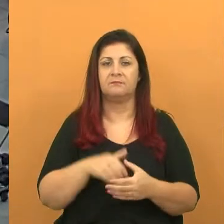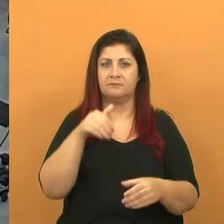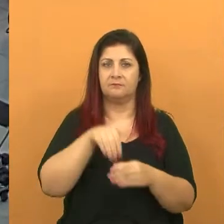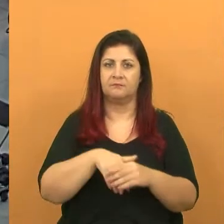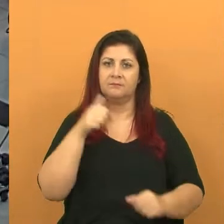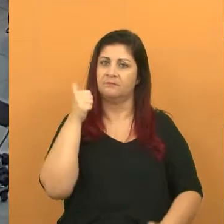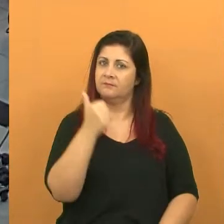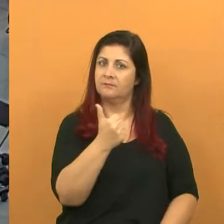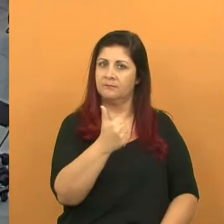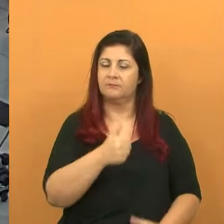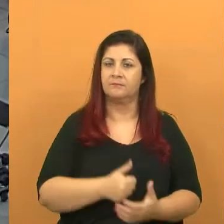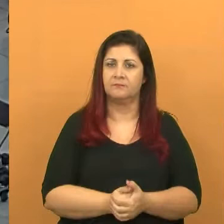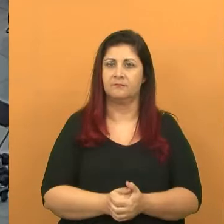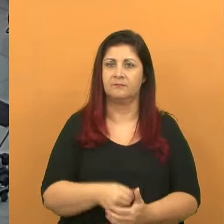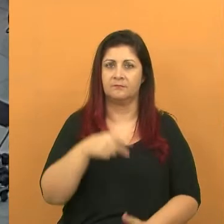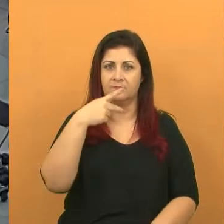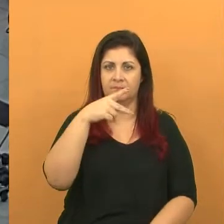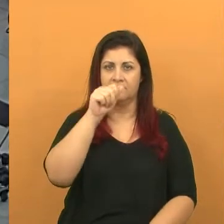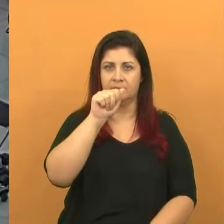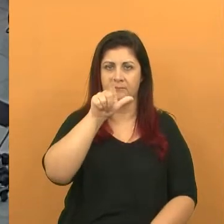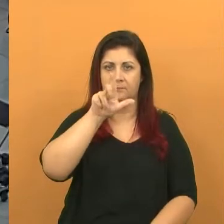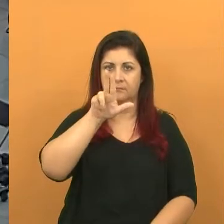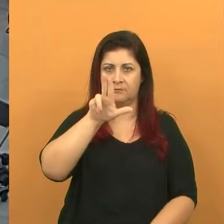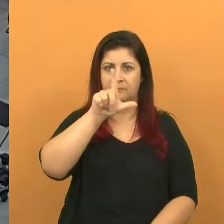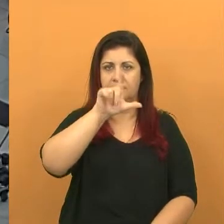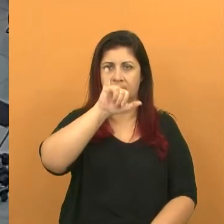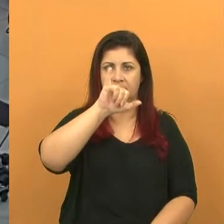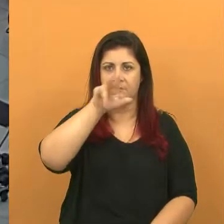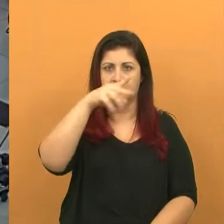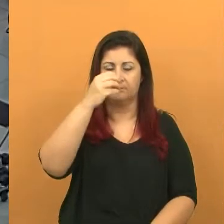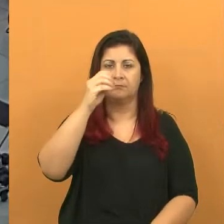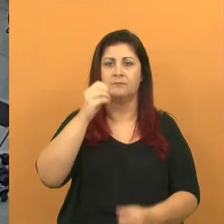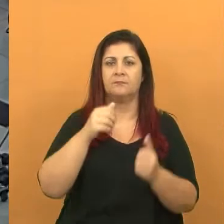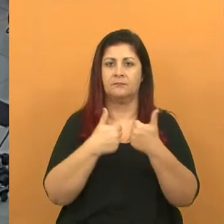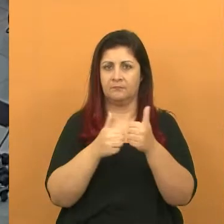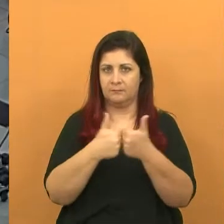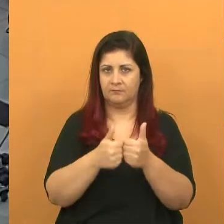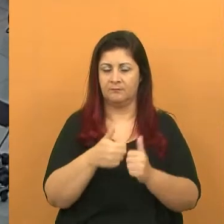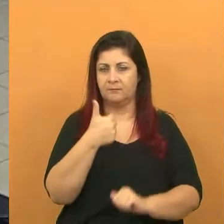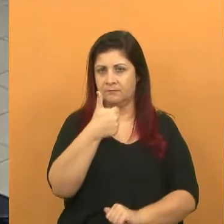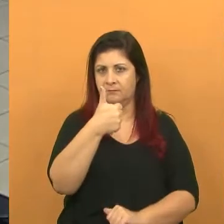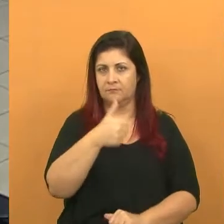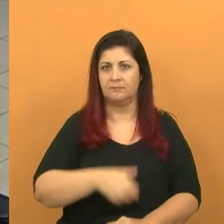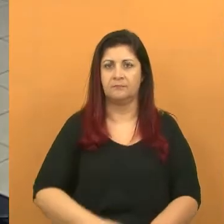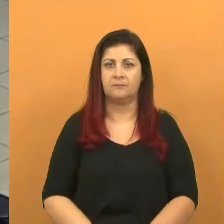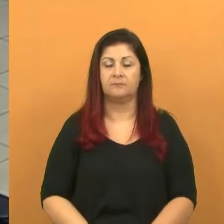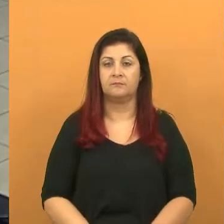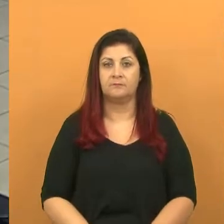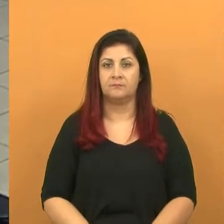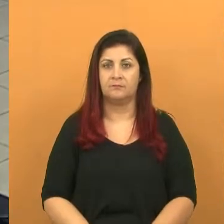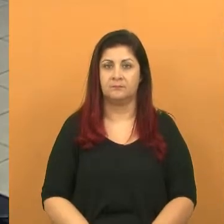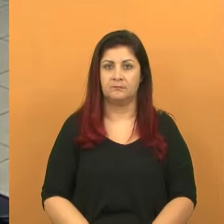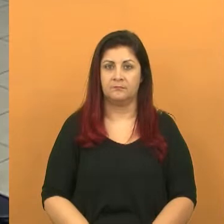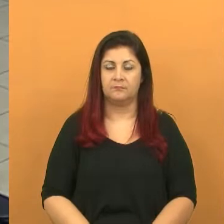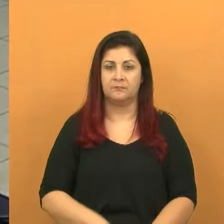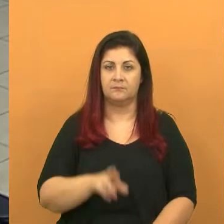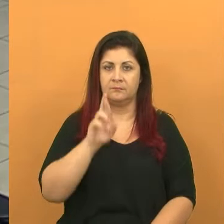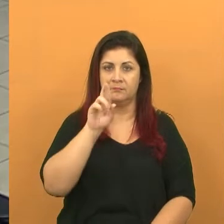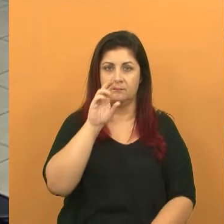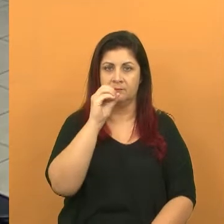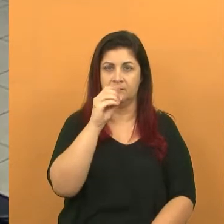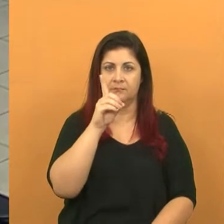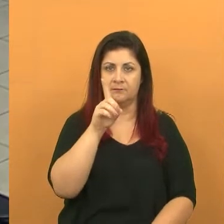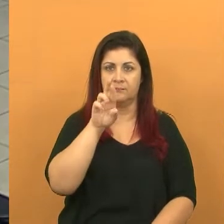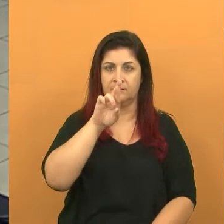é favorável. Como vota vereador Paulinho dos Condutores? Sou favorável. Como vota vereador Dr. Rodrigo